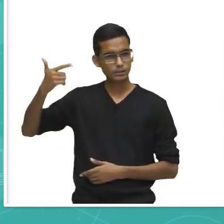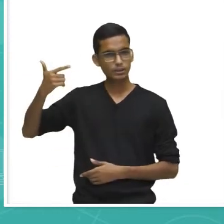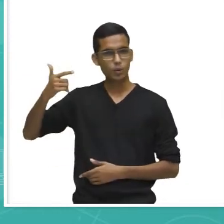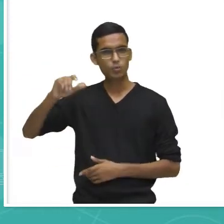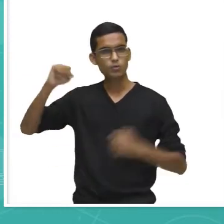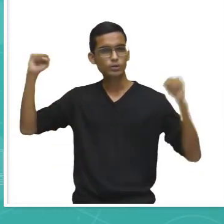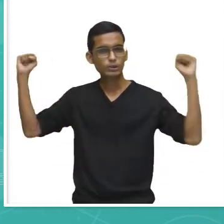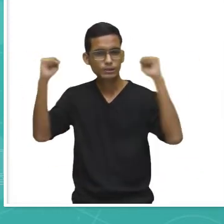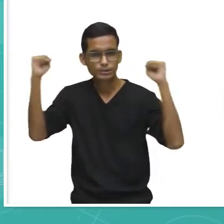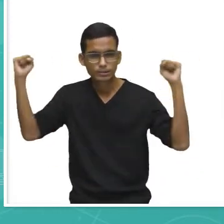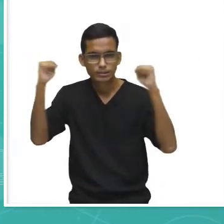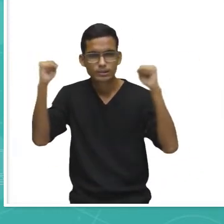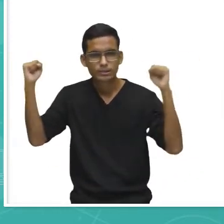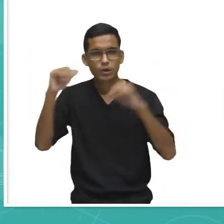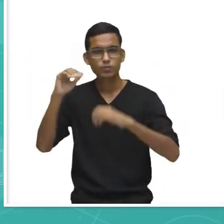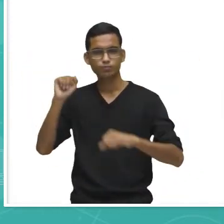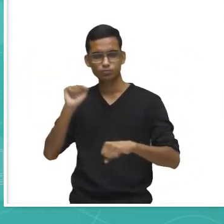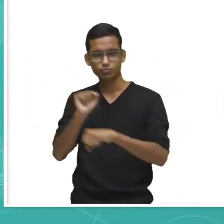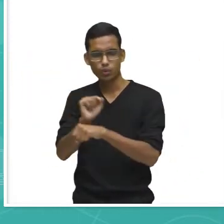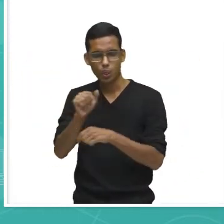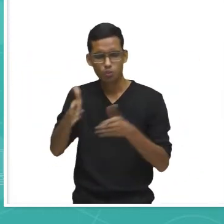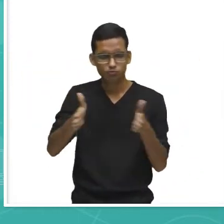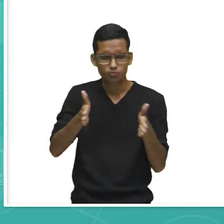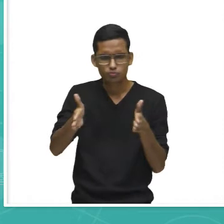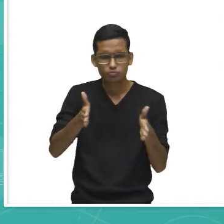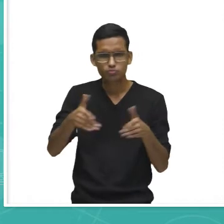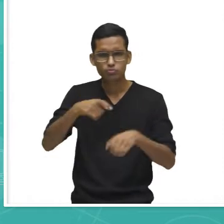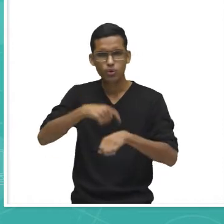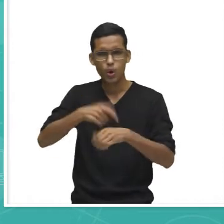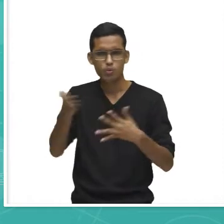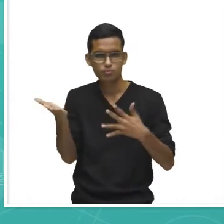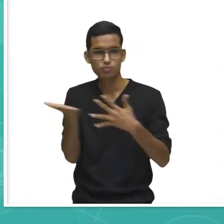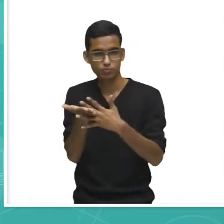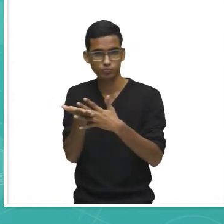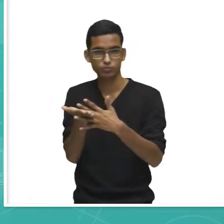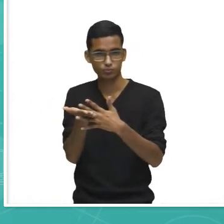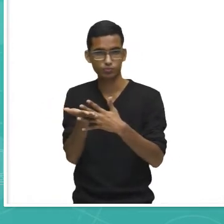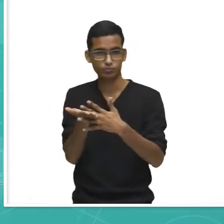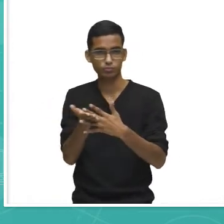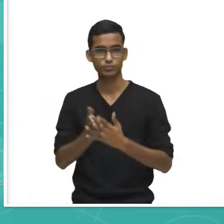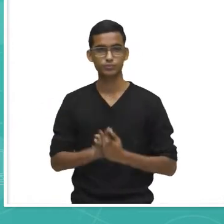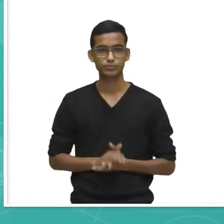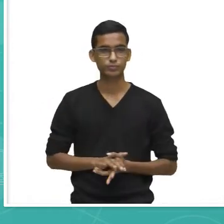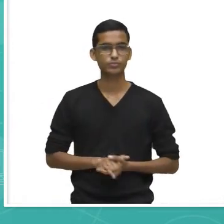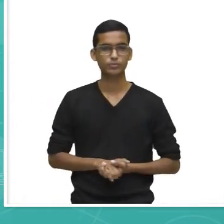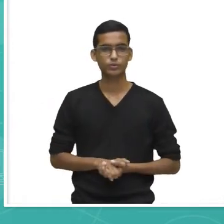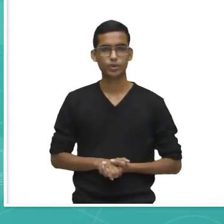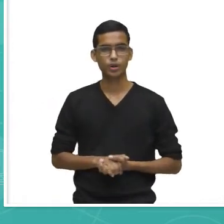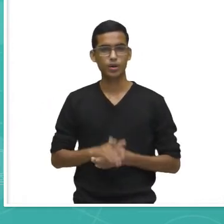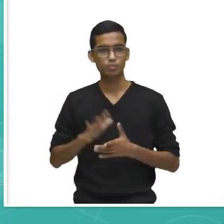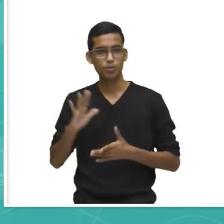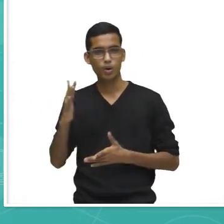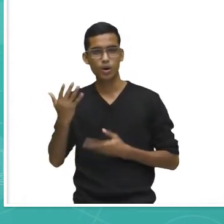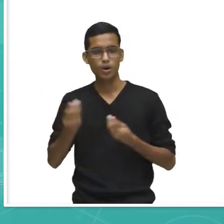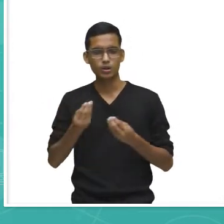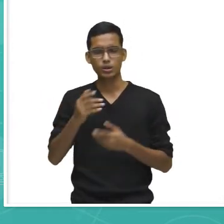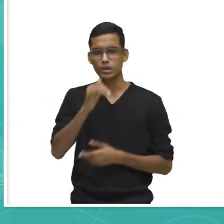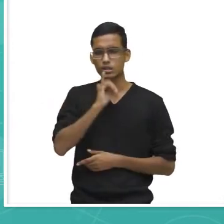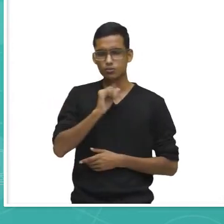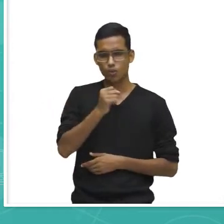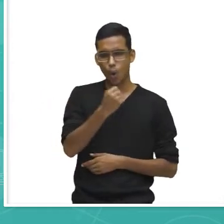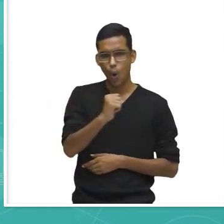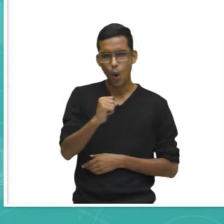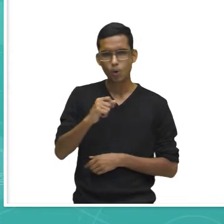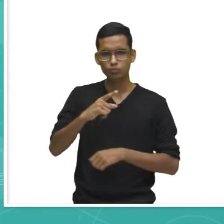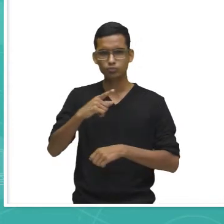compensatória. Esse tipo de ginástica laboral, ela acontece durante a jornada de trabalho, ou seja, 8 horas de trabalho, depois